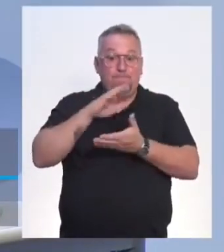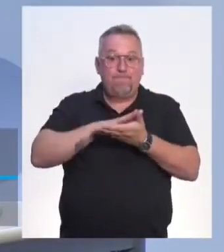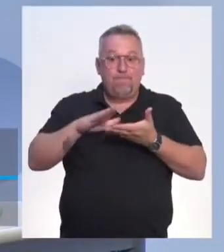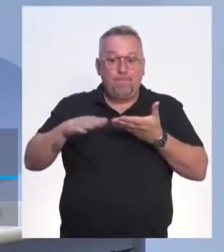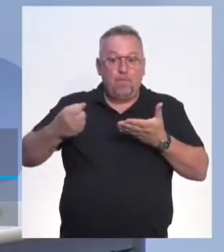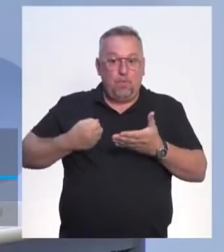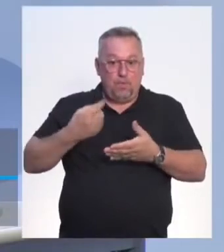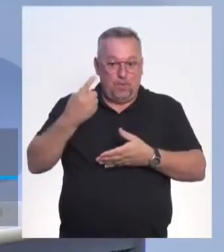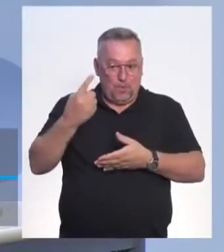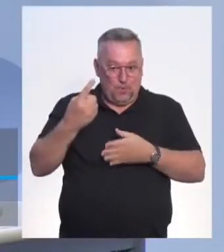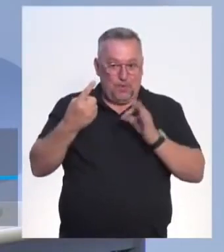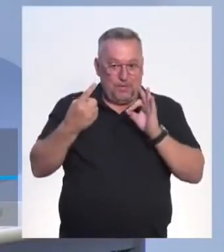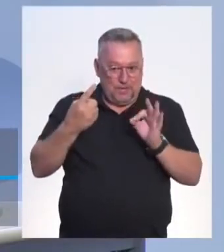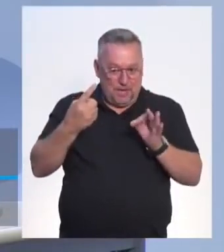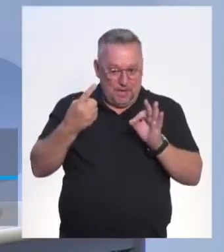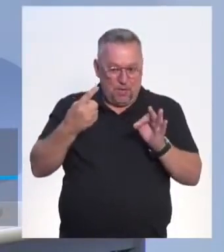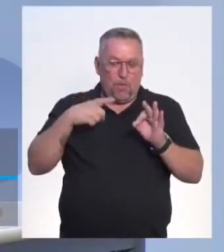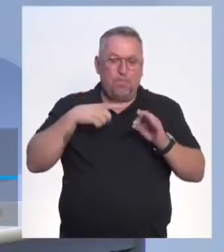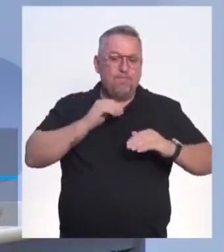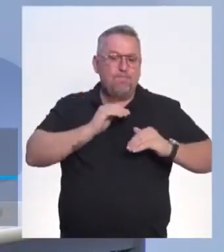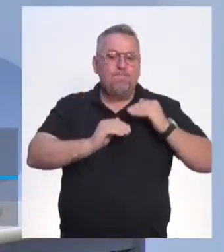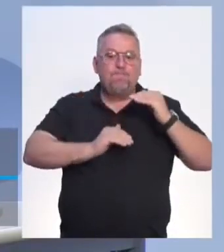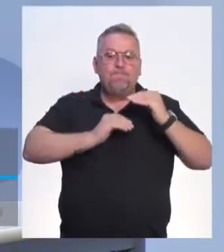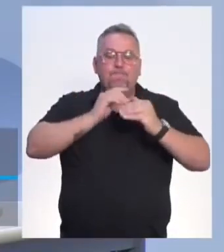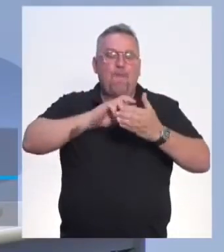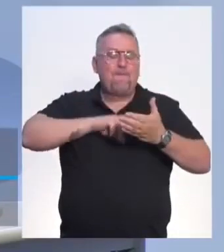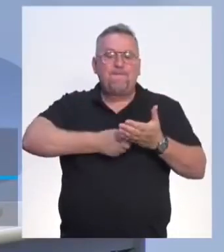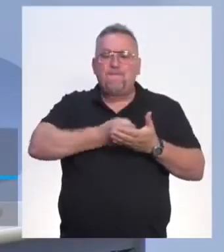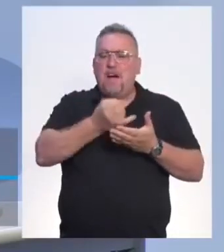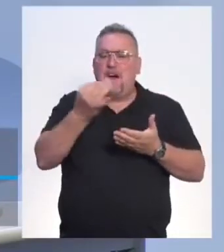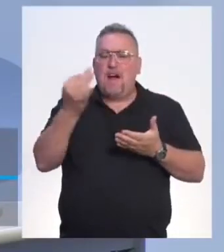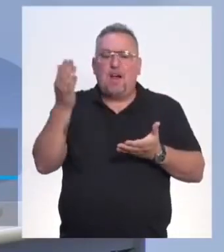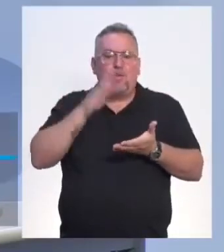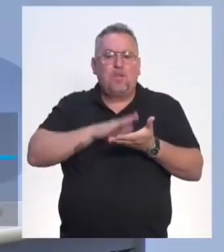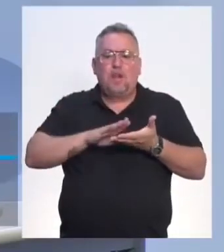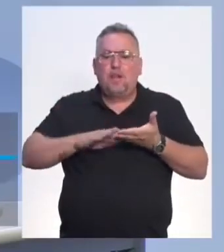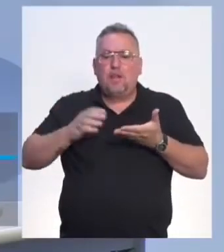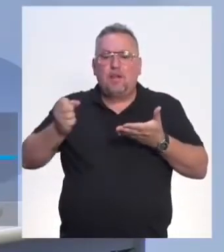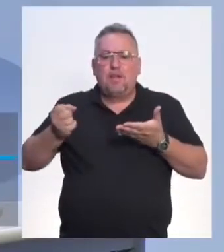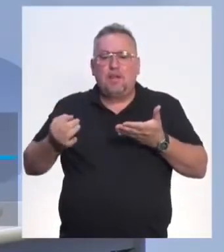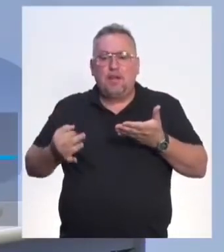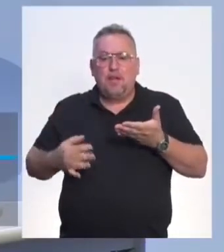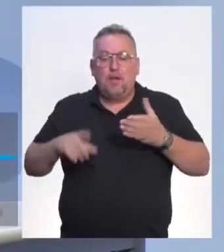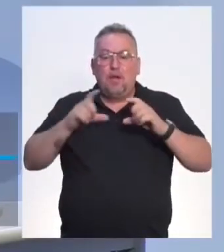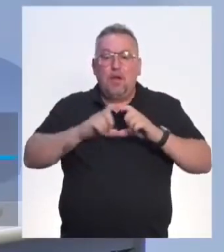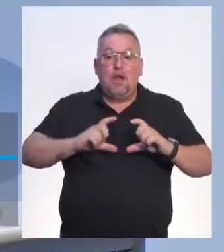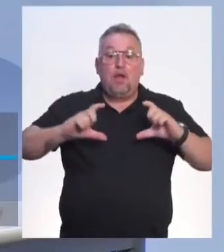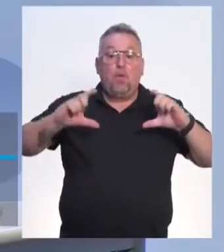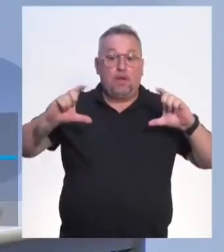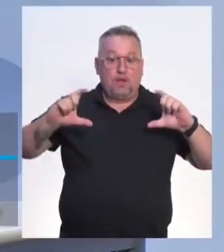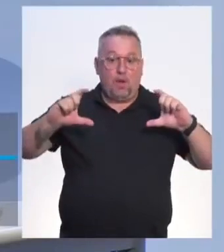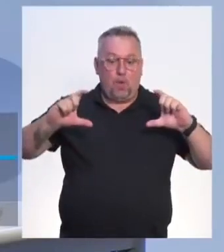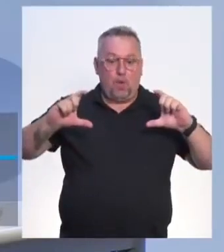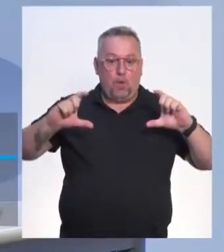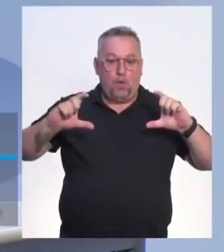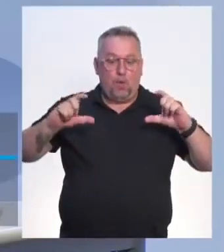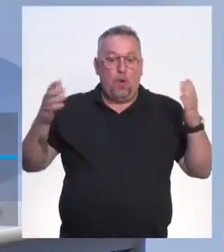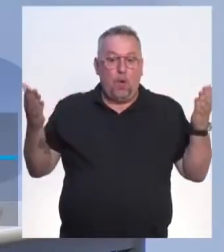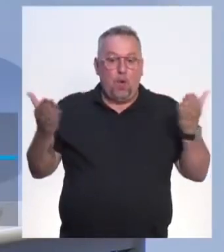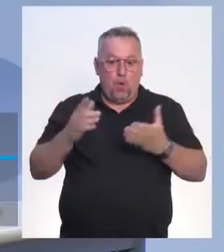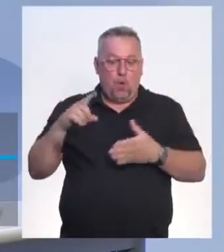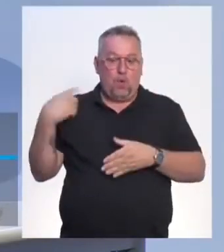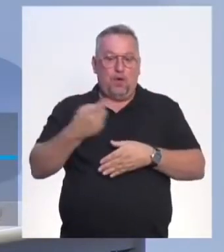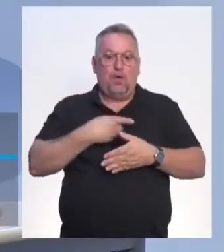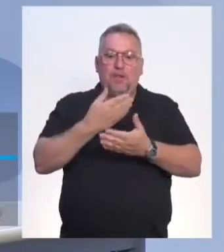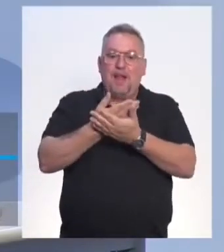1, certo? Então, a gente está desenvolvendo vários exercícios que têm relação com a parte de equação do primeiro grau. Hoje, a nossa aula é